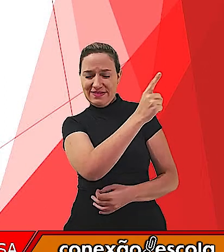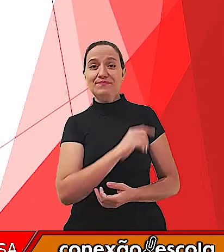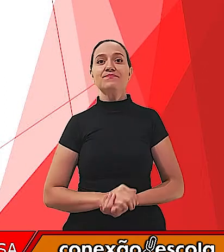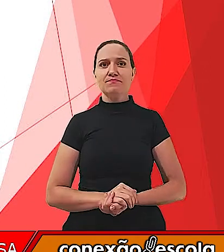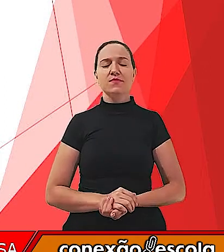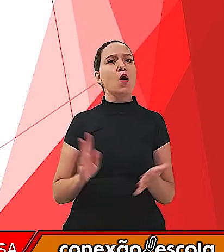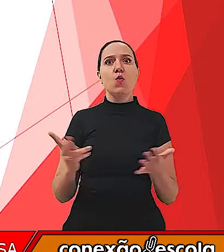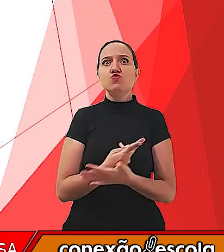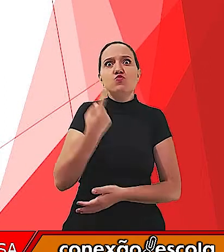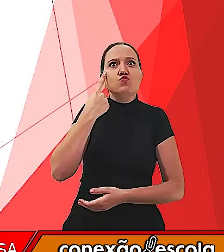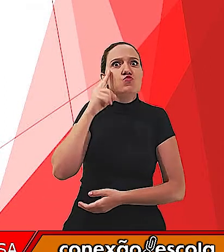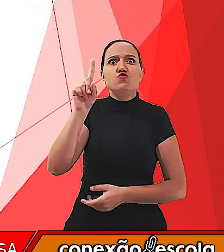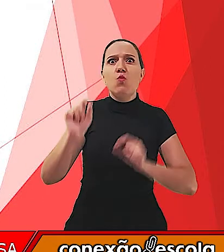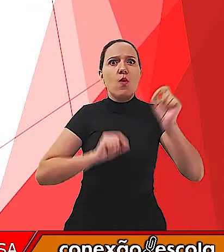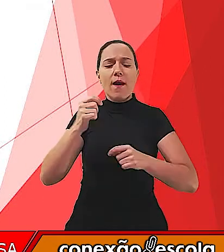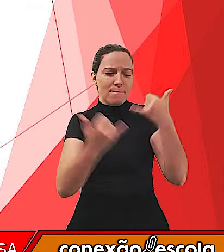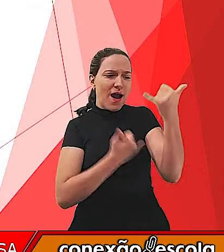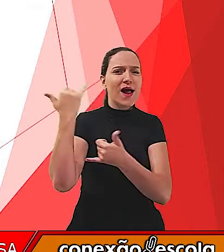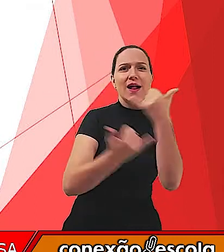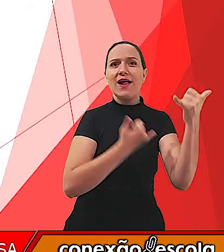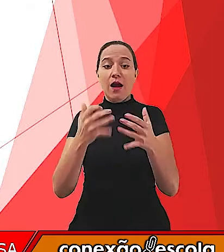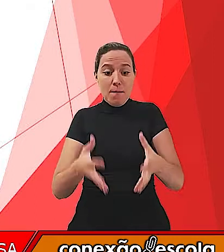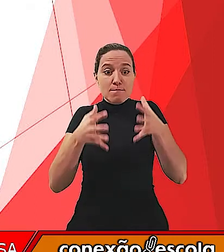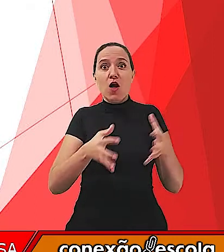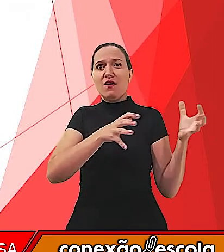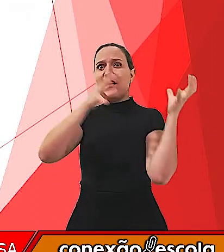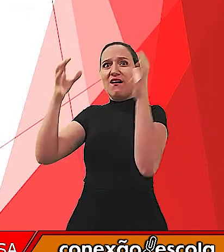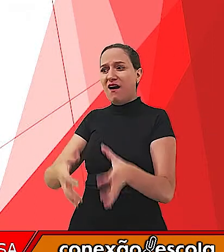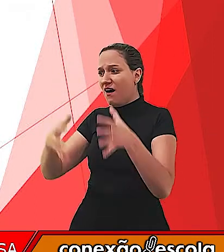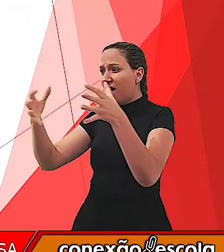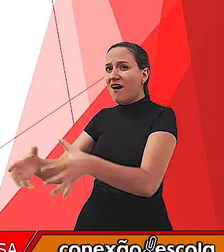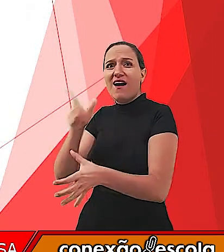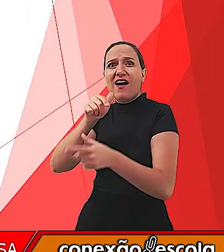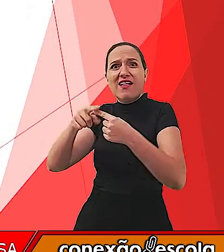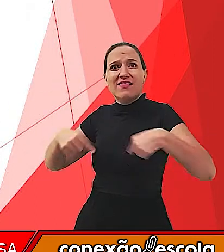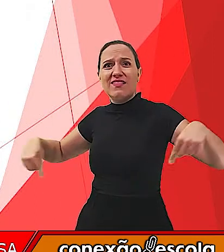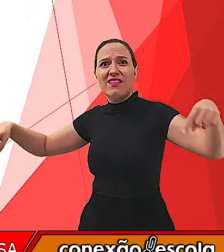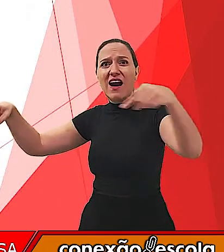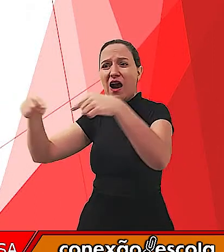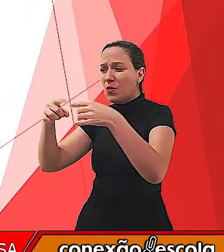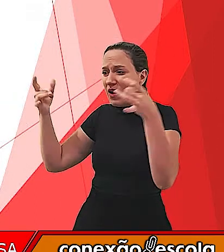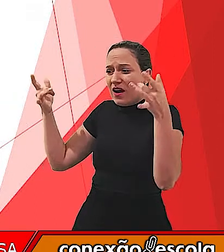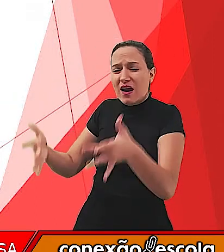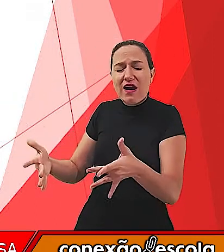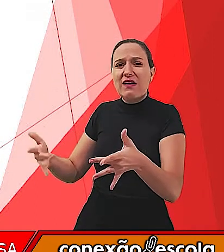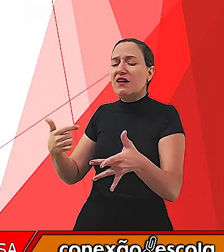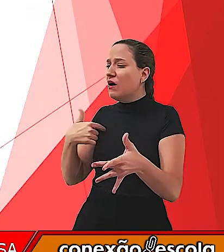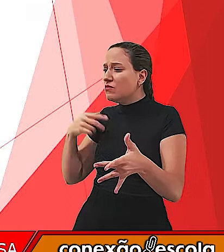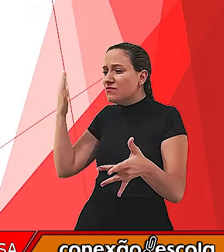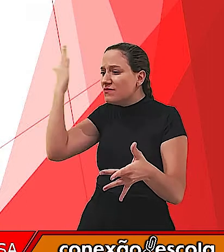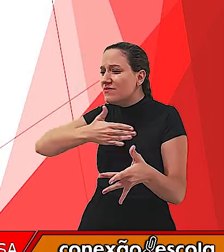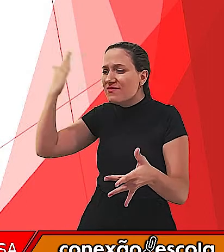Um dia, sem querer, a princesa deixou cair uma bola dentro de um lago. Pensando que a